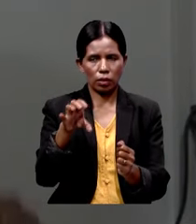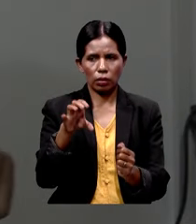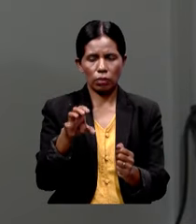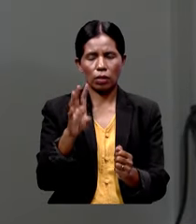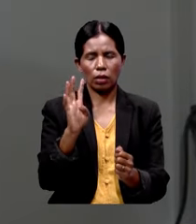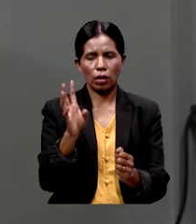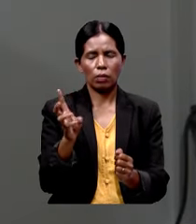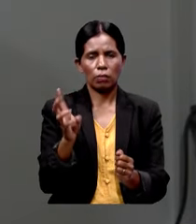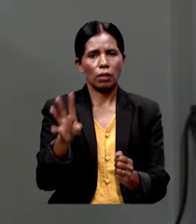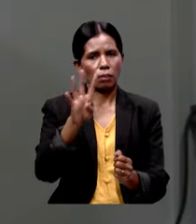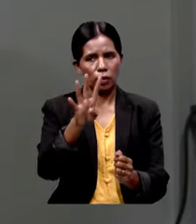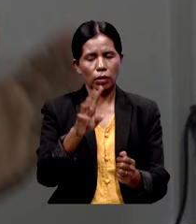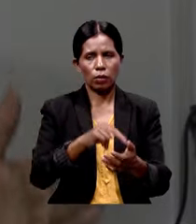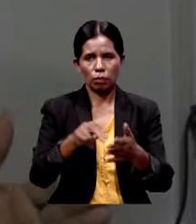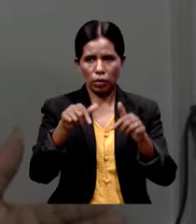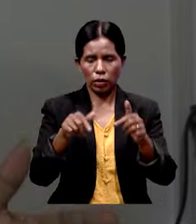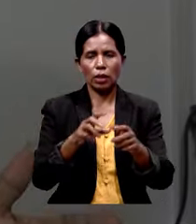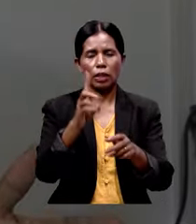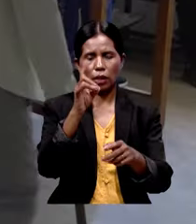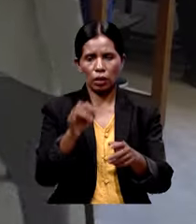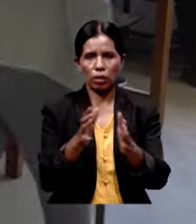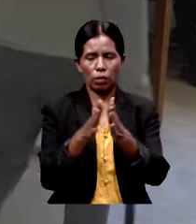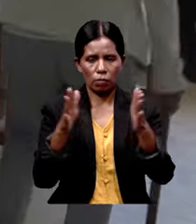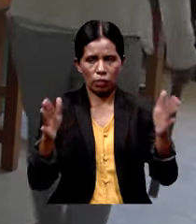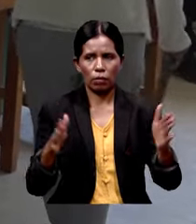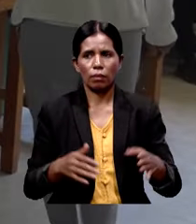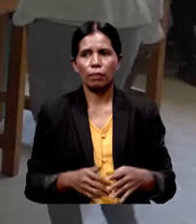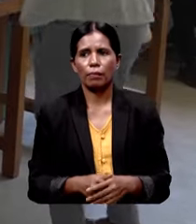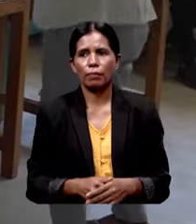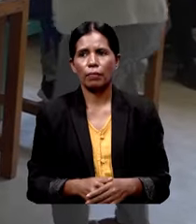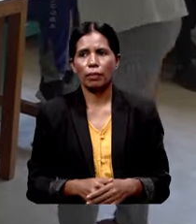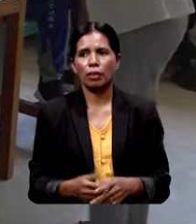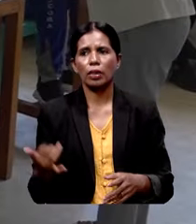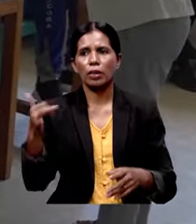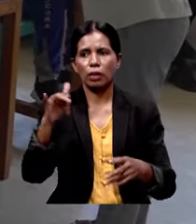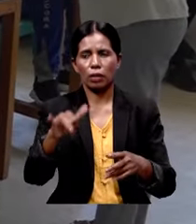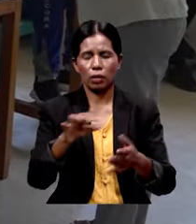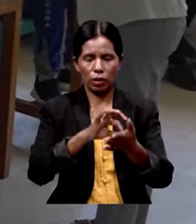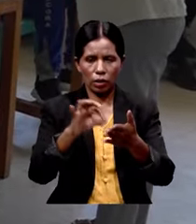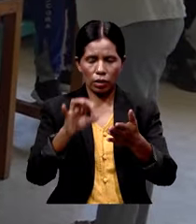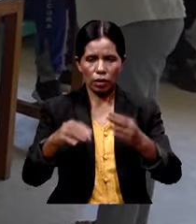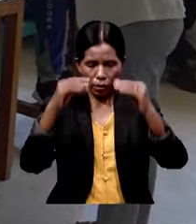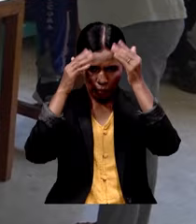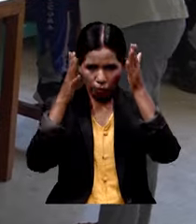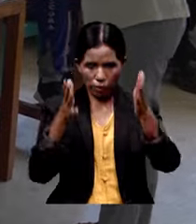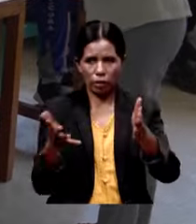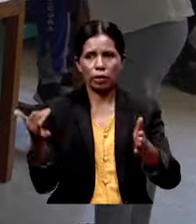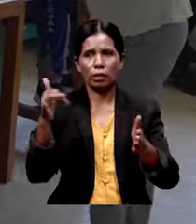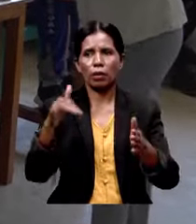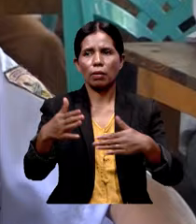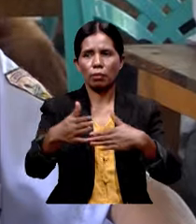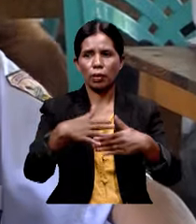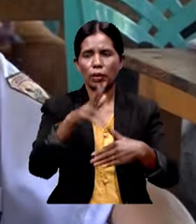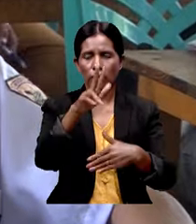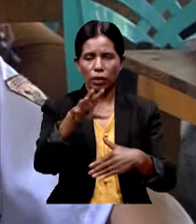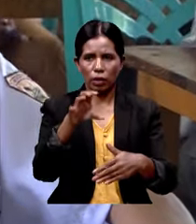664 tau nomor be idiri ne bot itua além de ne sira mos resistu ona professores reformado besikatu